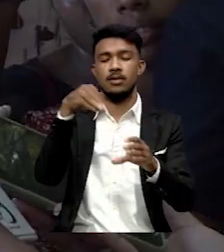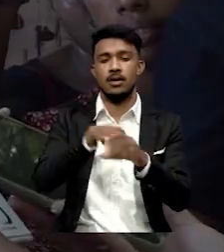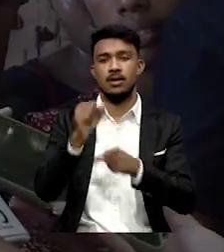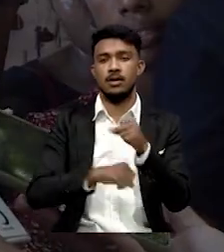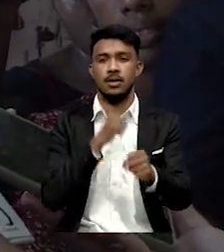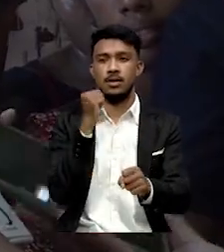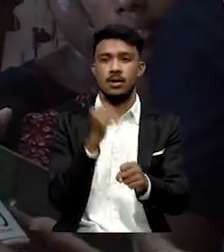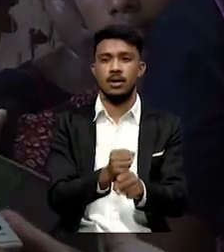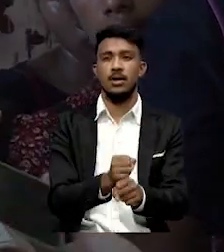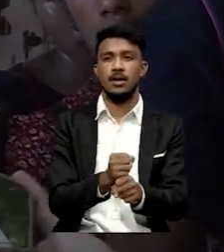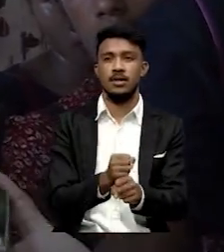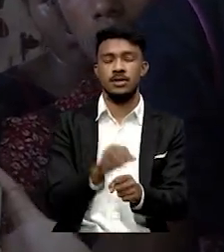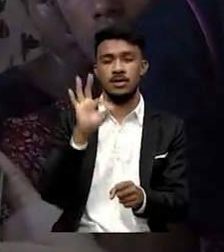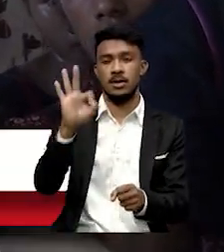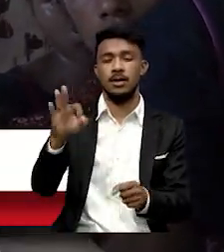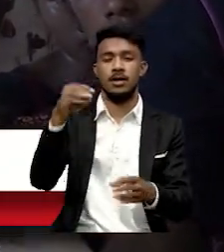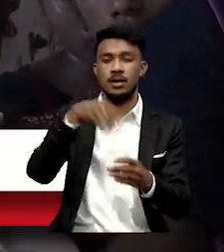nia laran,